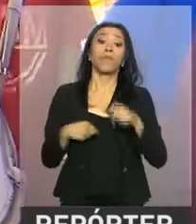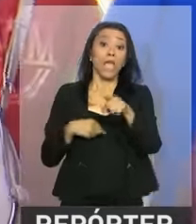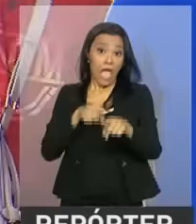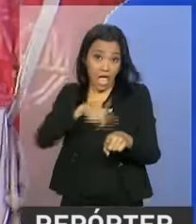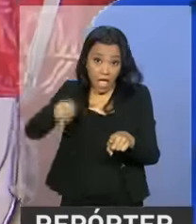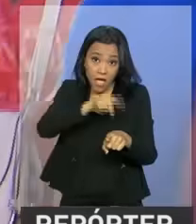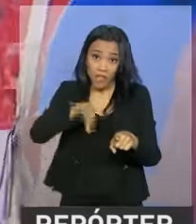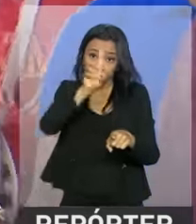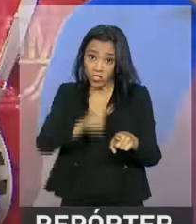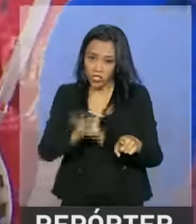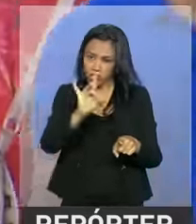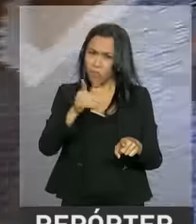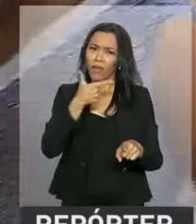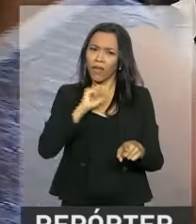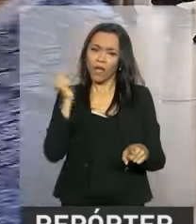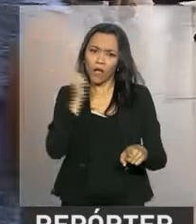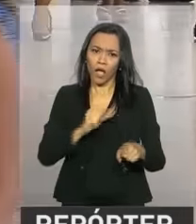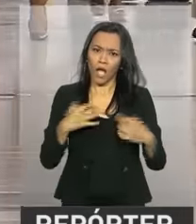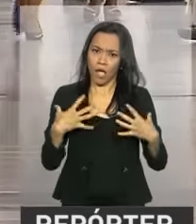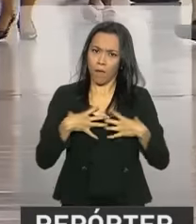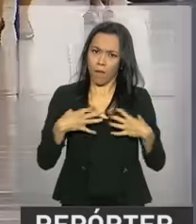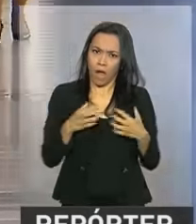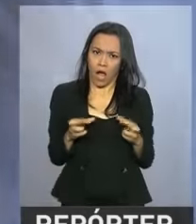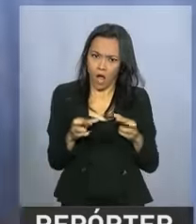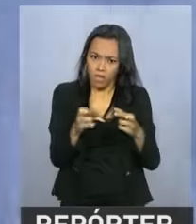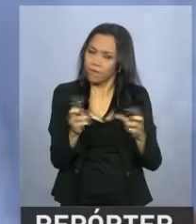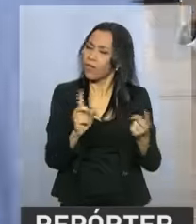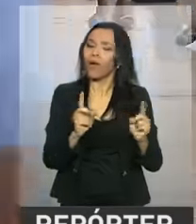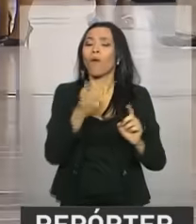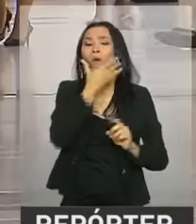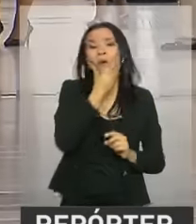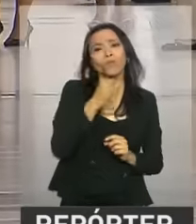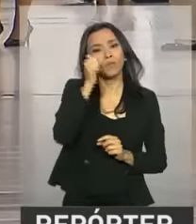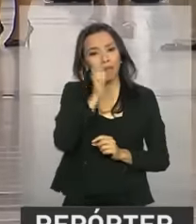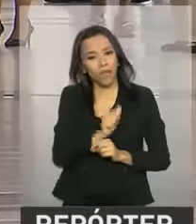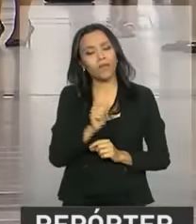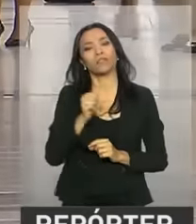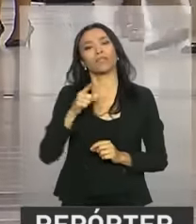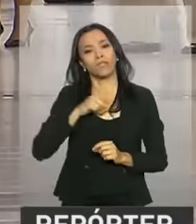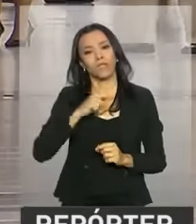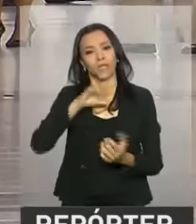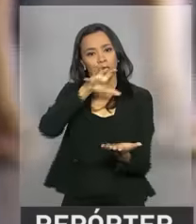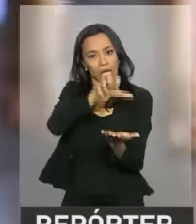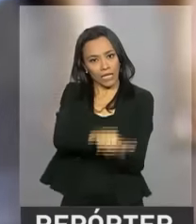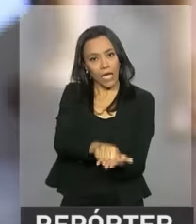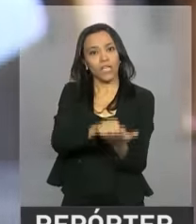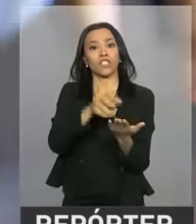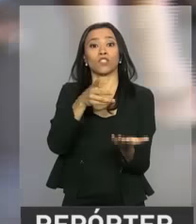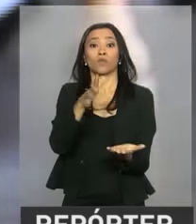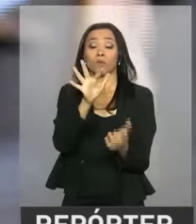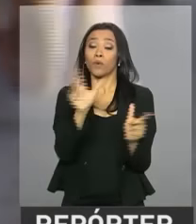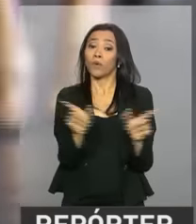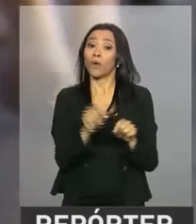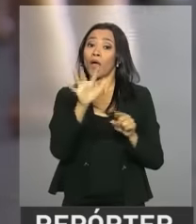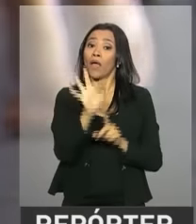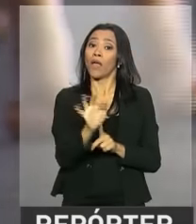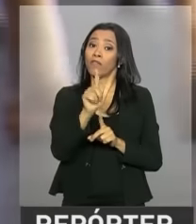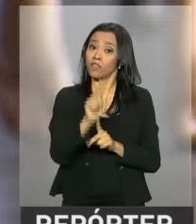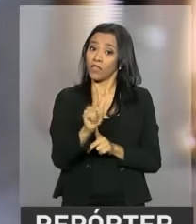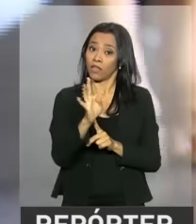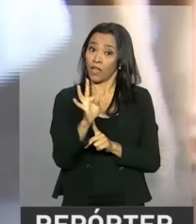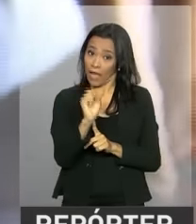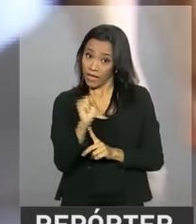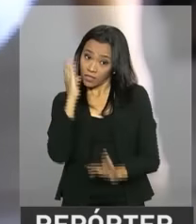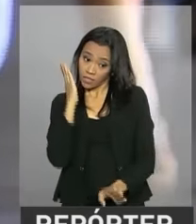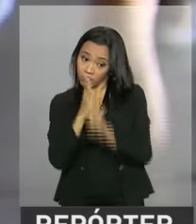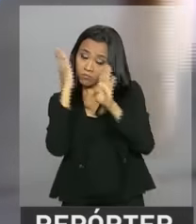para quem tem câncer de mama homens e mulheres cadastrados no FGTS e que tenham sido diagnosticados com qualquer tipo